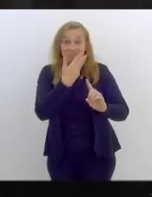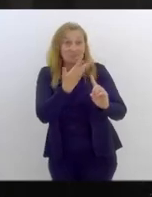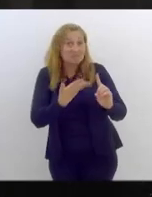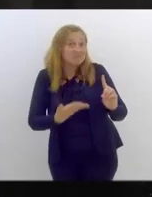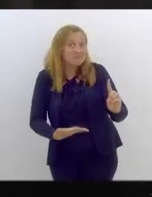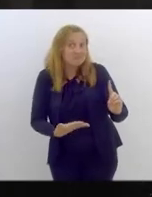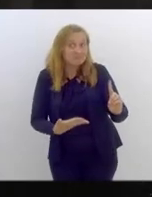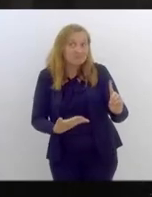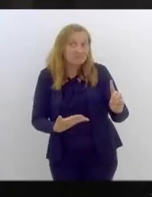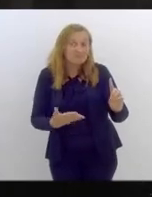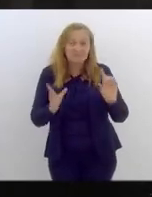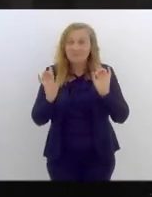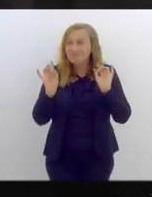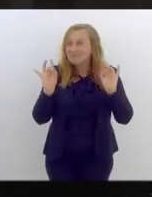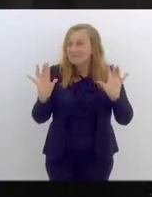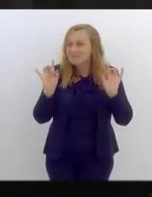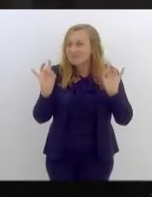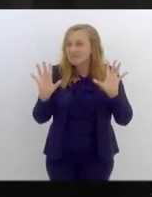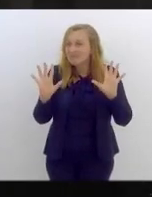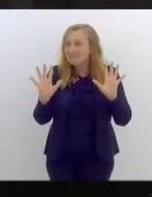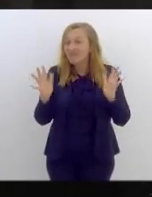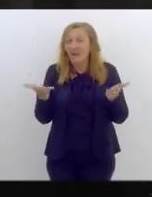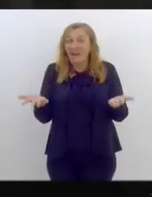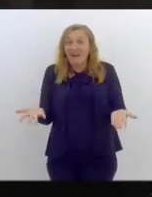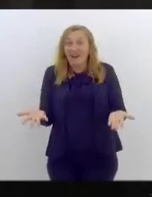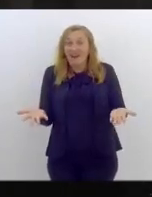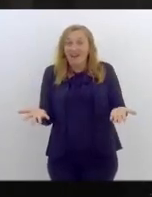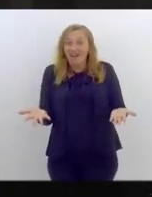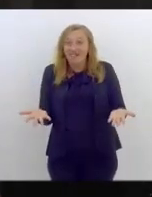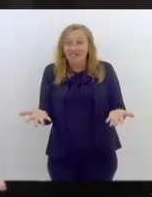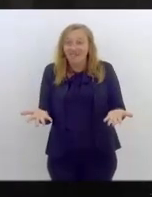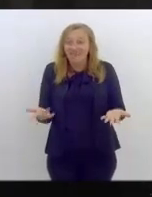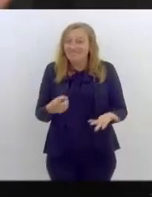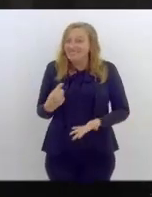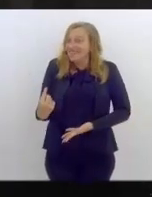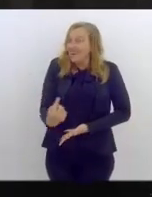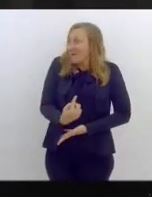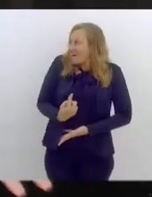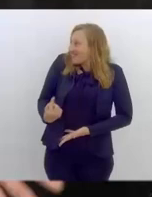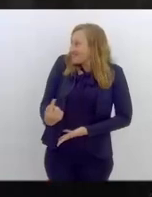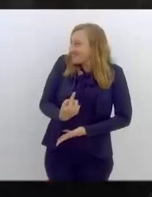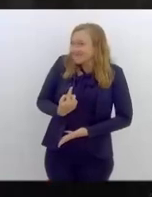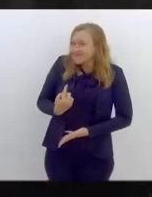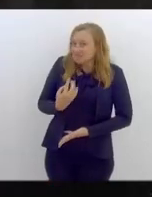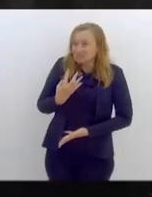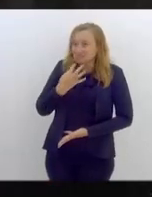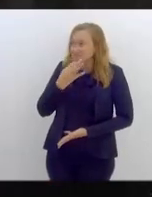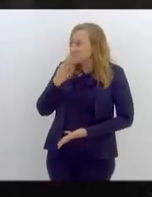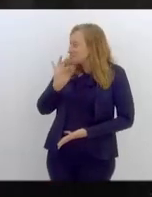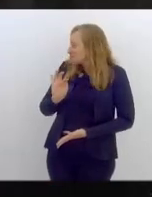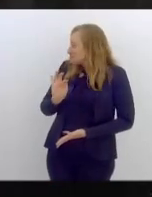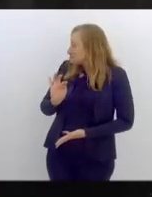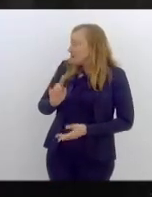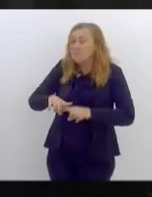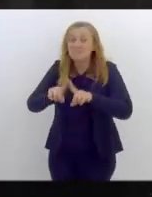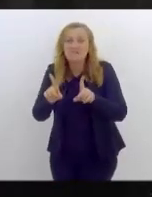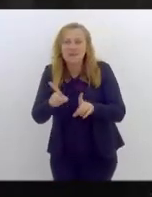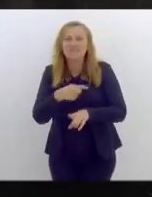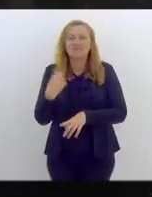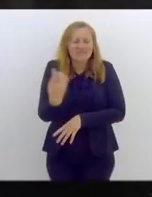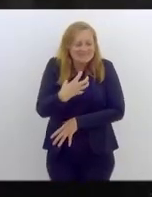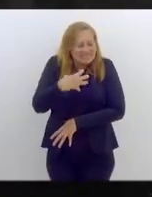homenagens tão preciosas e tão raras. Muitos de nós, muitas de nós não nos conhecemos ainda, mas nós